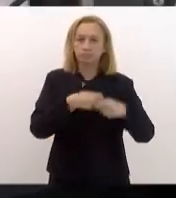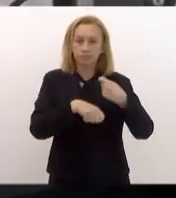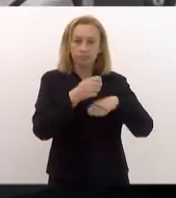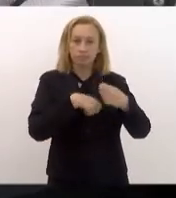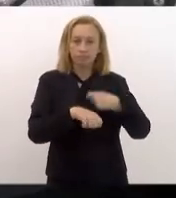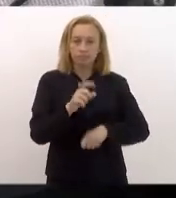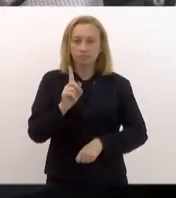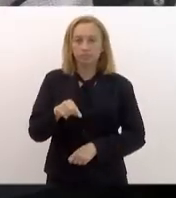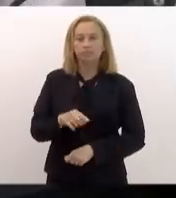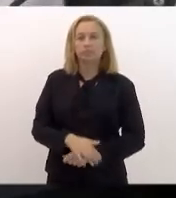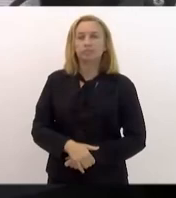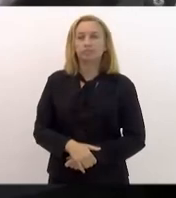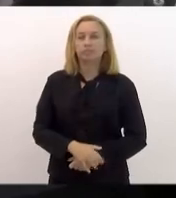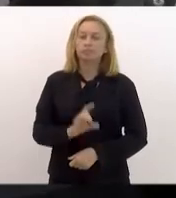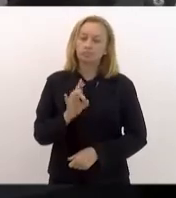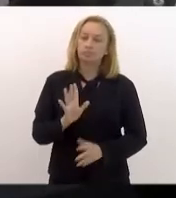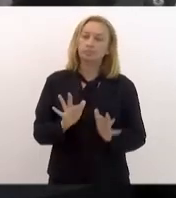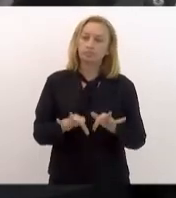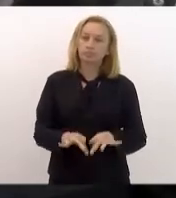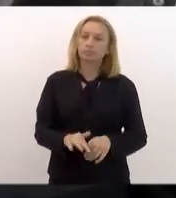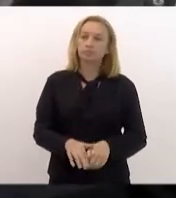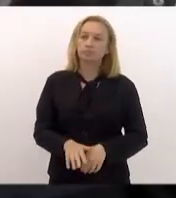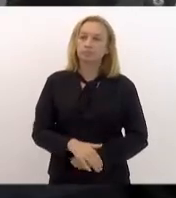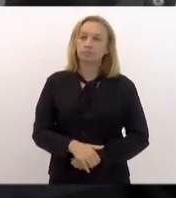aí. Eu só para concluir,